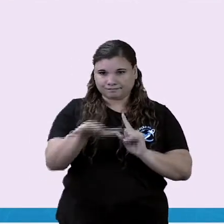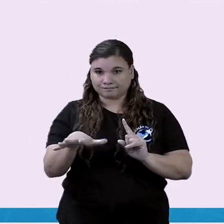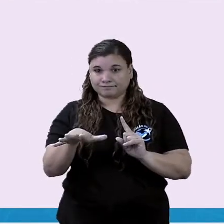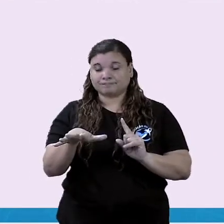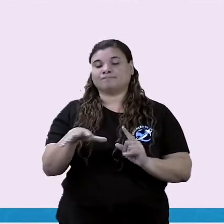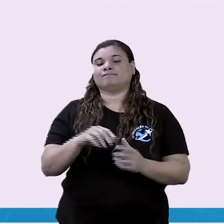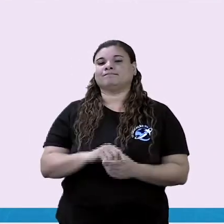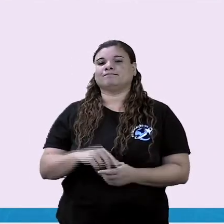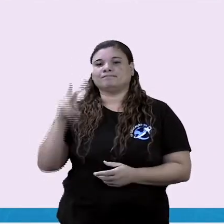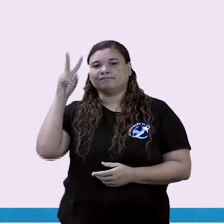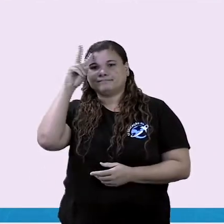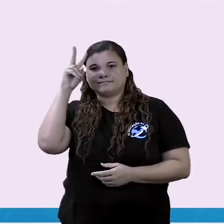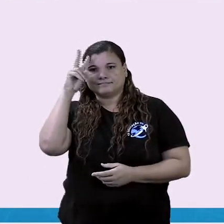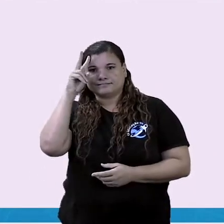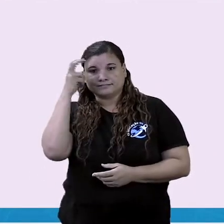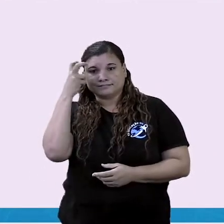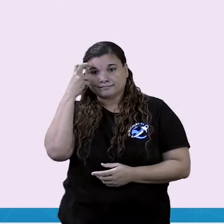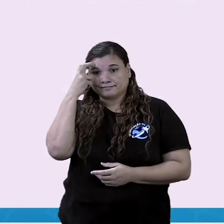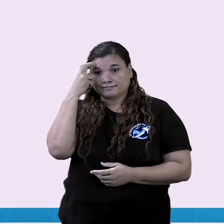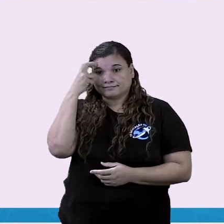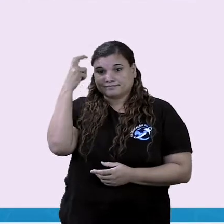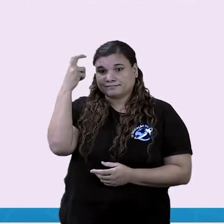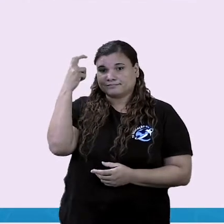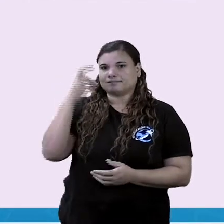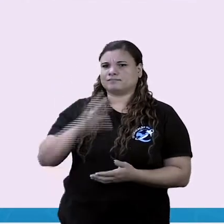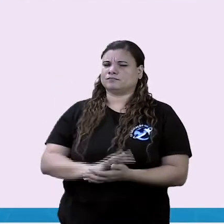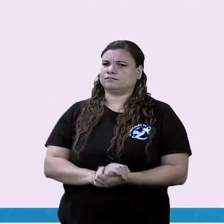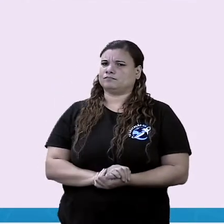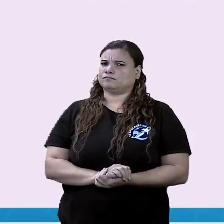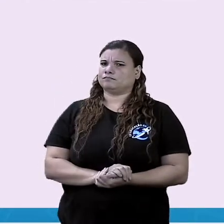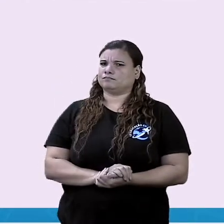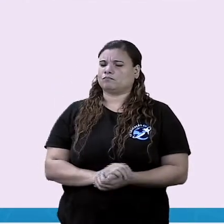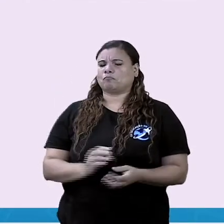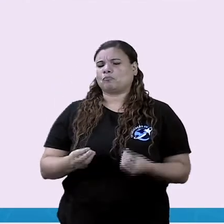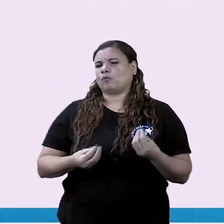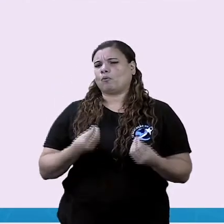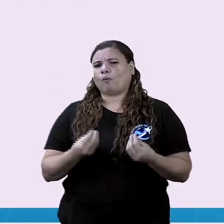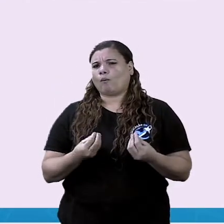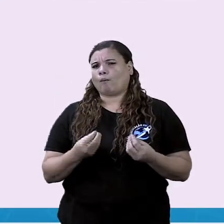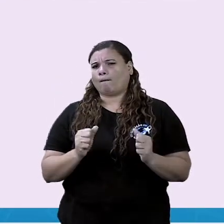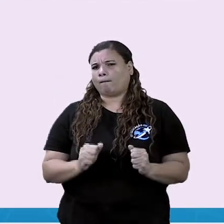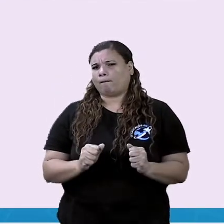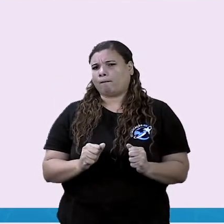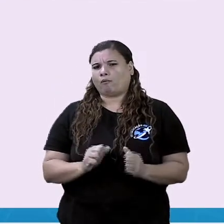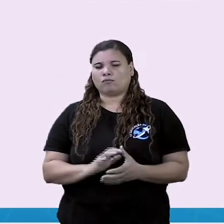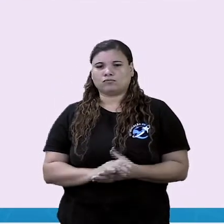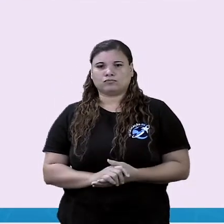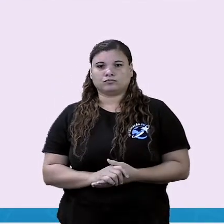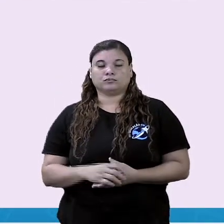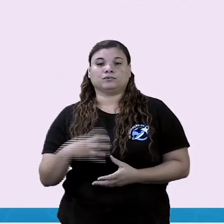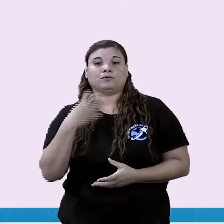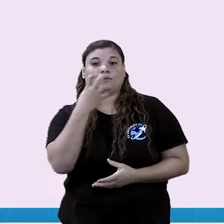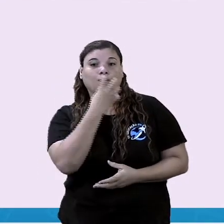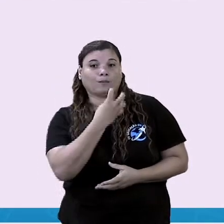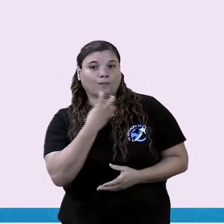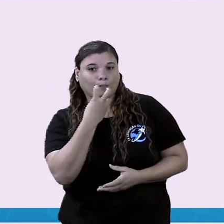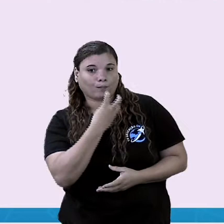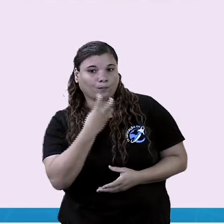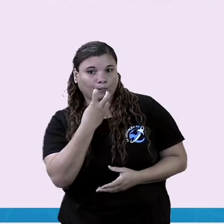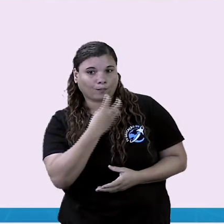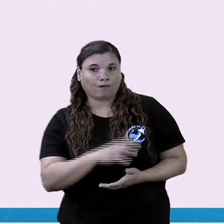A fonte histórica cultural, ela pode ser oral, né? Uma cultura a partir daquilo que